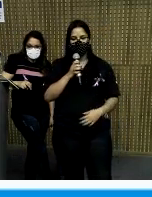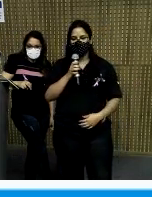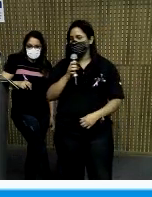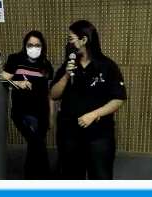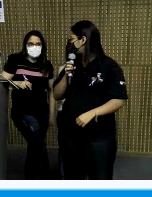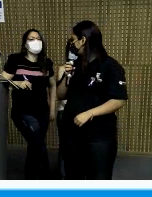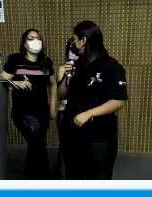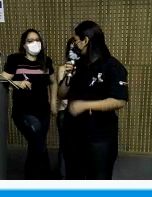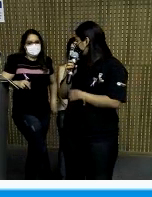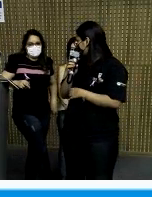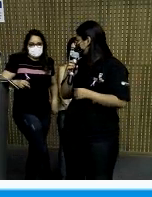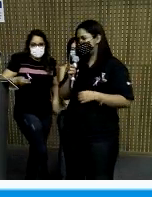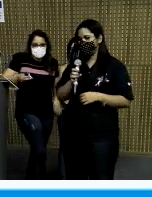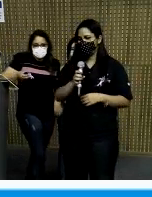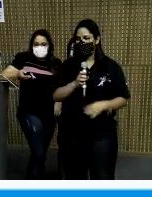unidade.